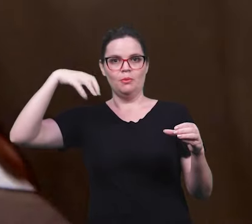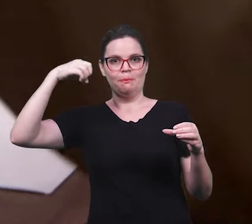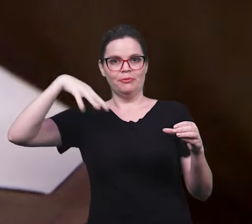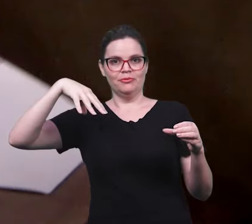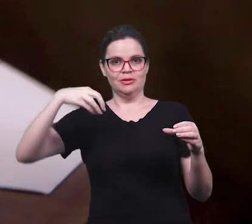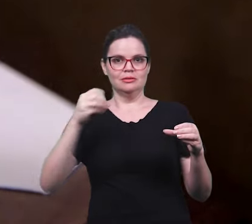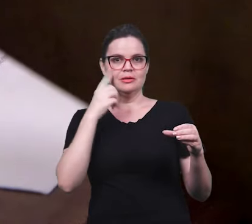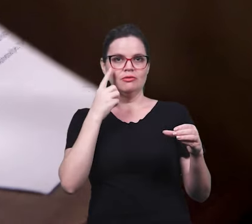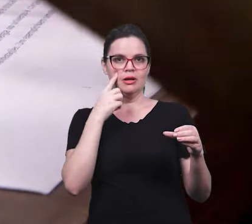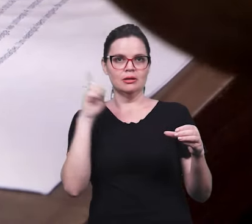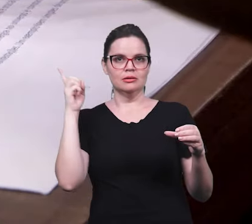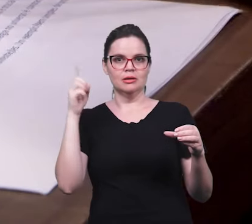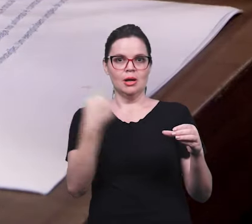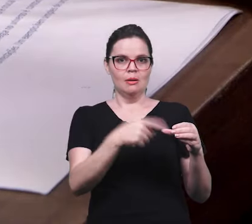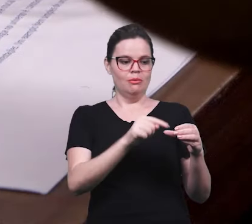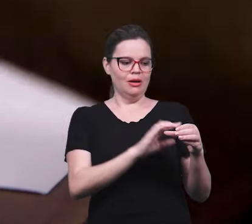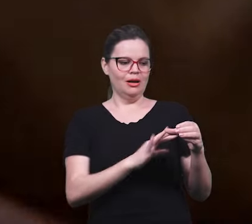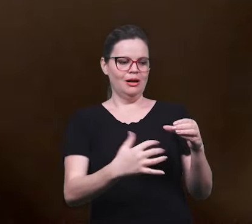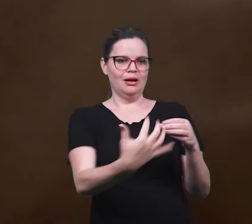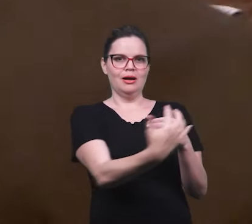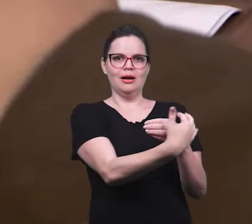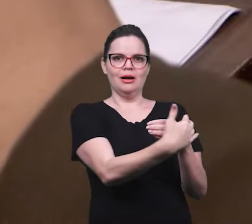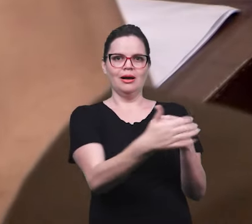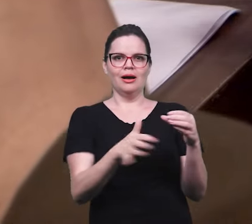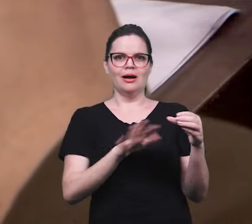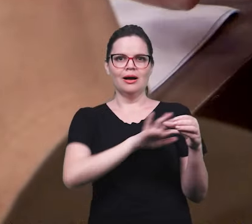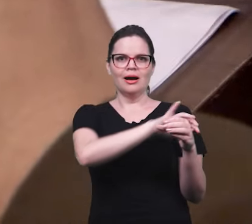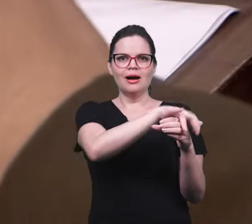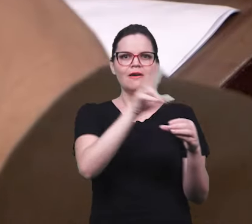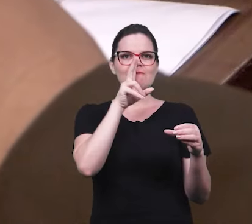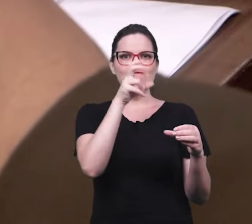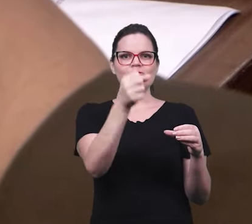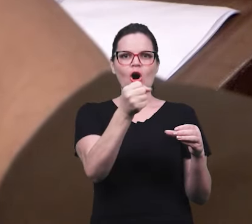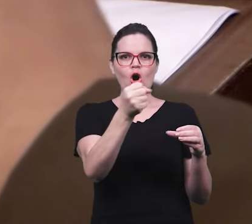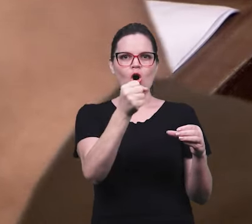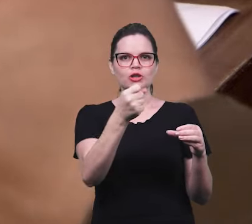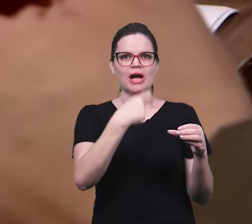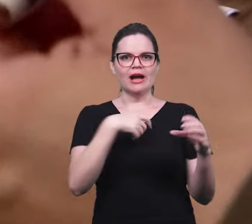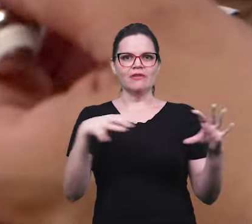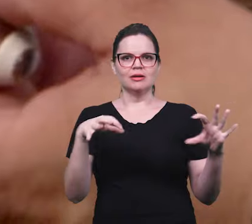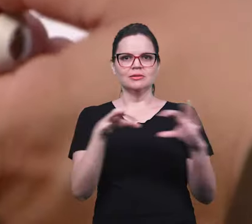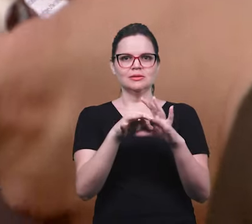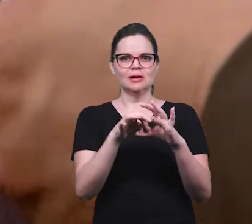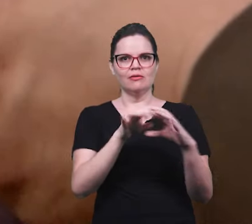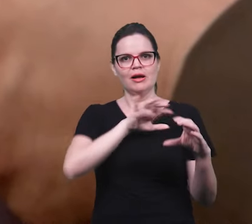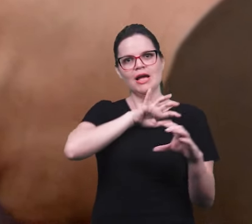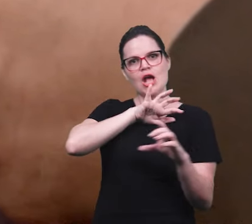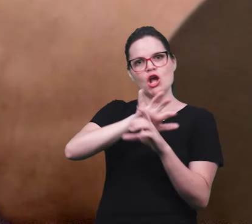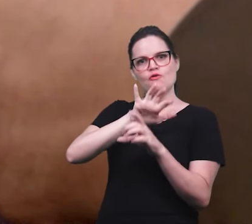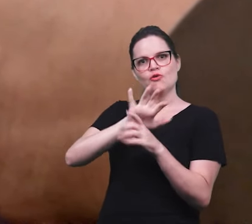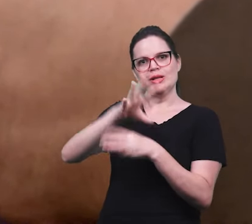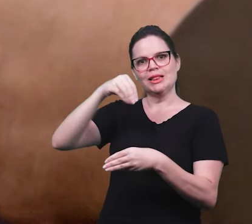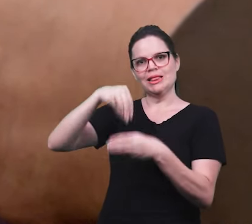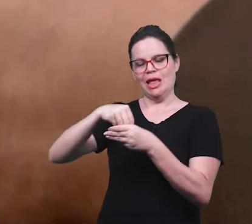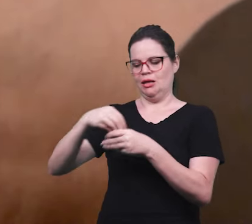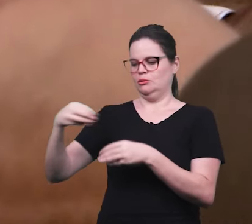campo eletromagnético que está aqui fora, ele é muito forte. E ele vai interagir com esses elétrons que estão aqui dentro. Ó. Olha lá.